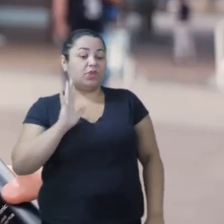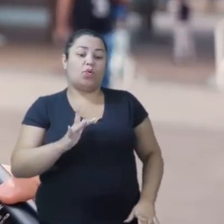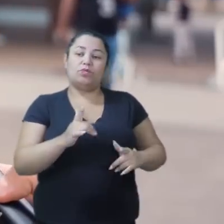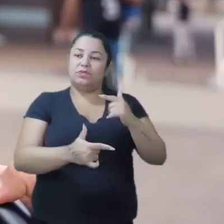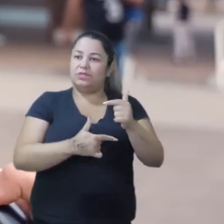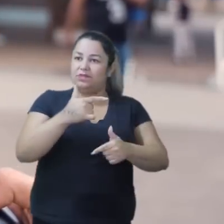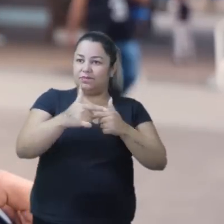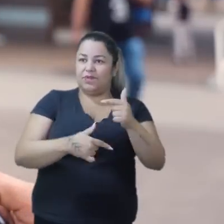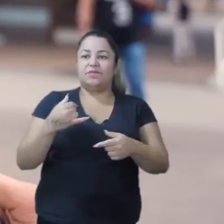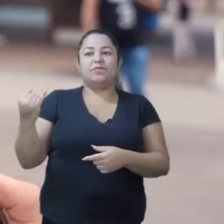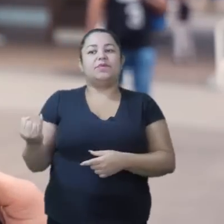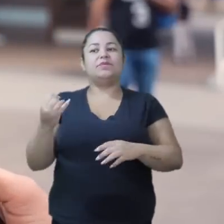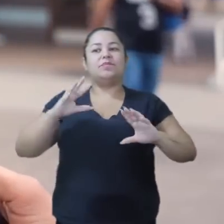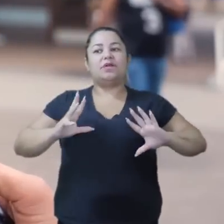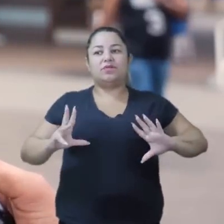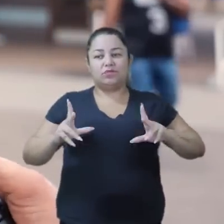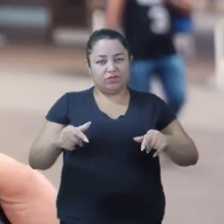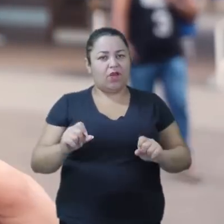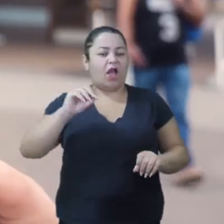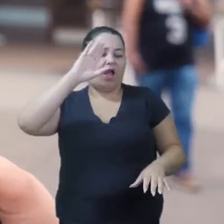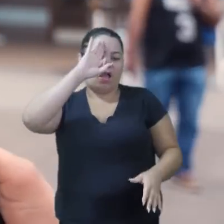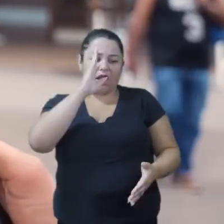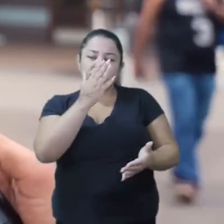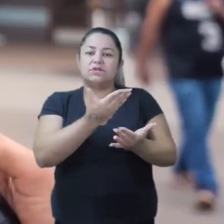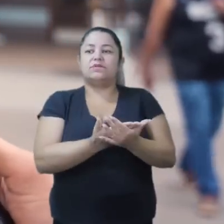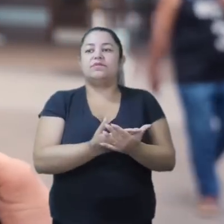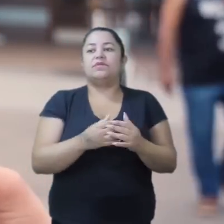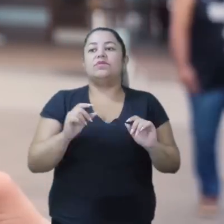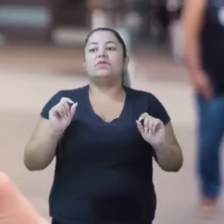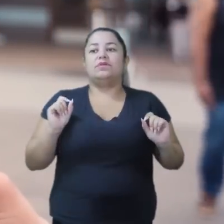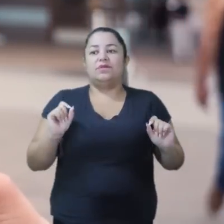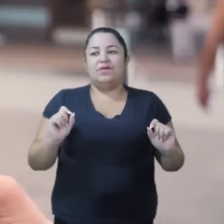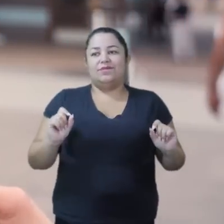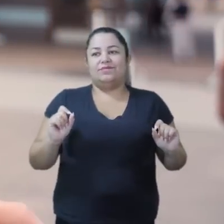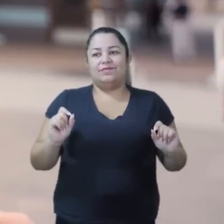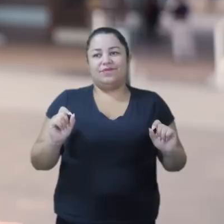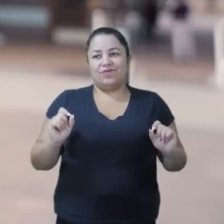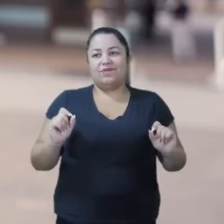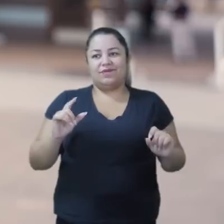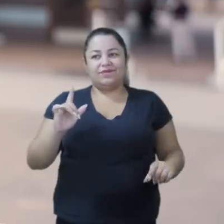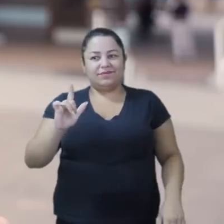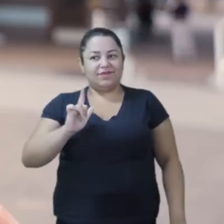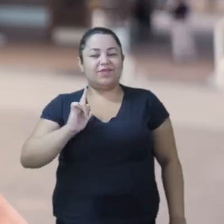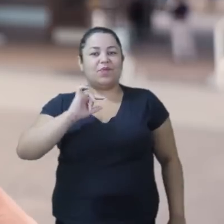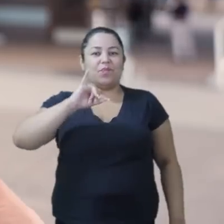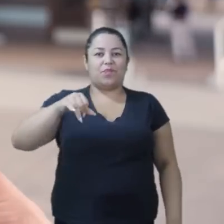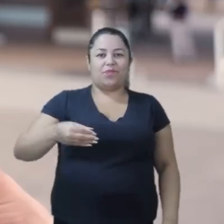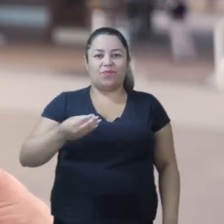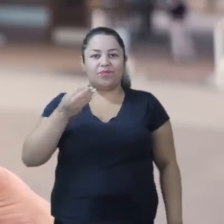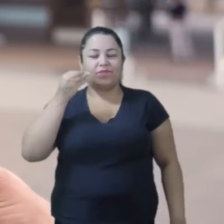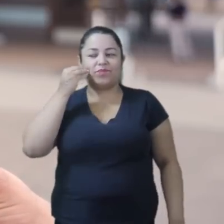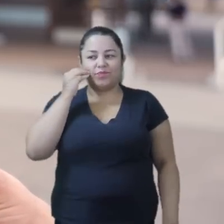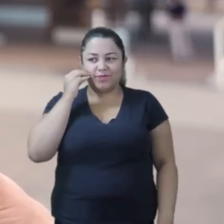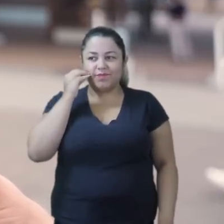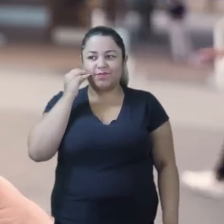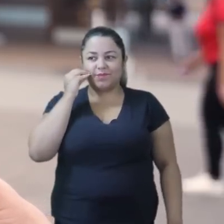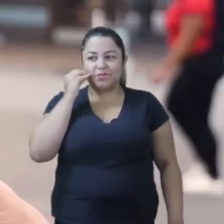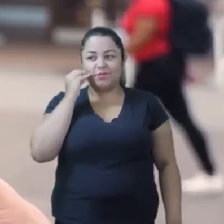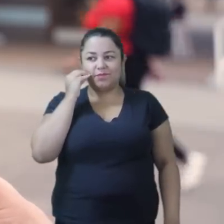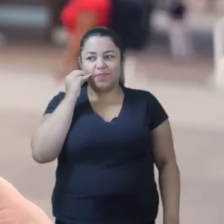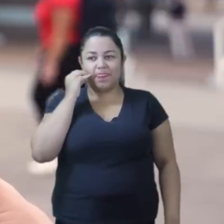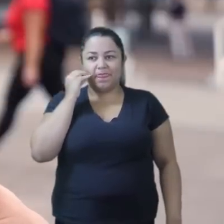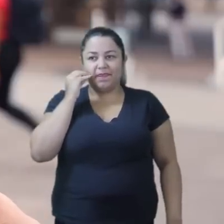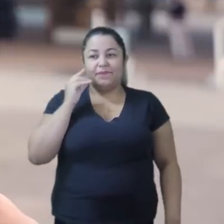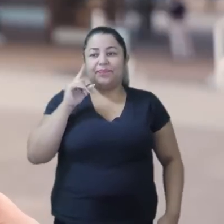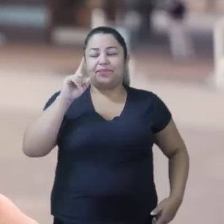é importante para todos, né? Acredito que todos devem ter uma oportunidade e